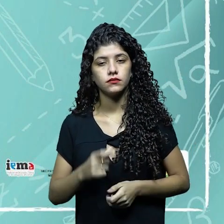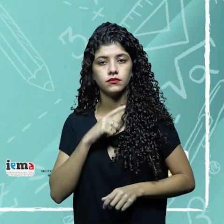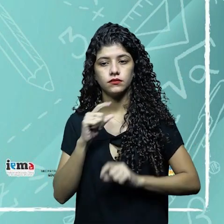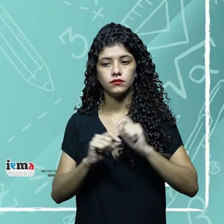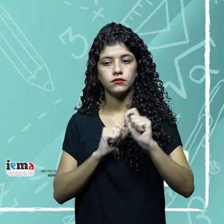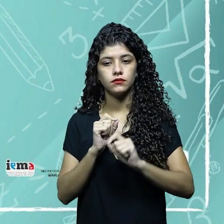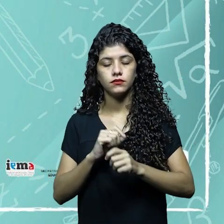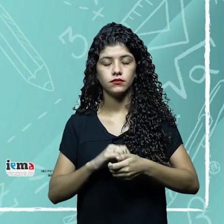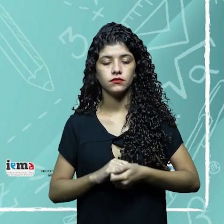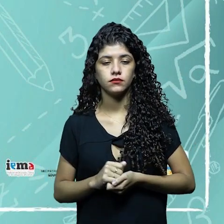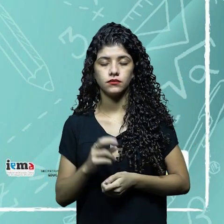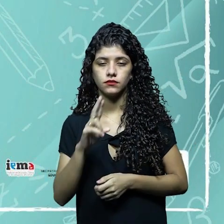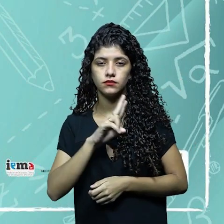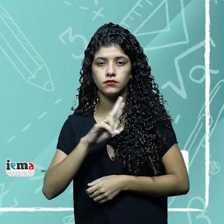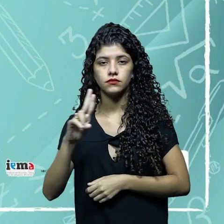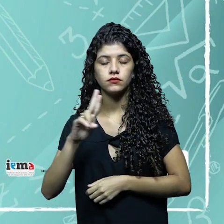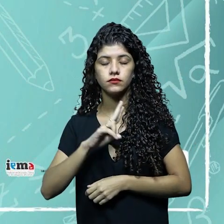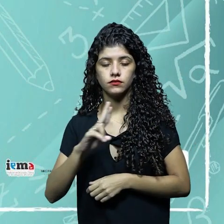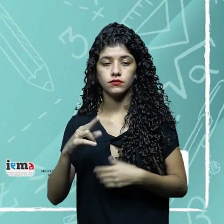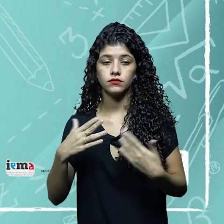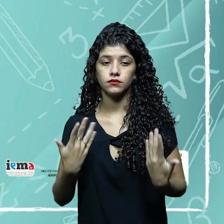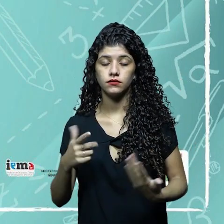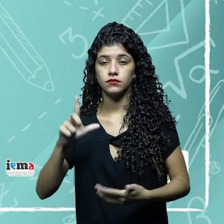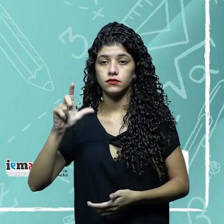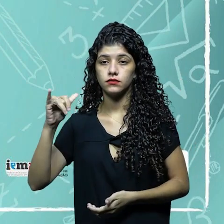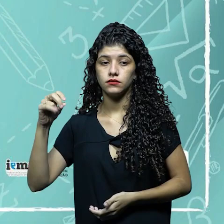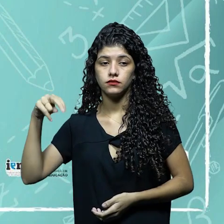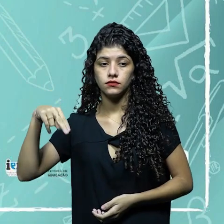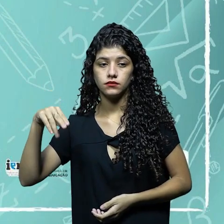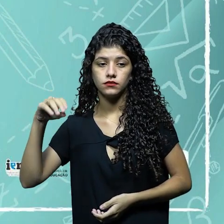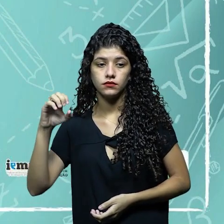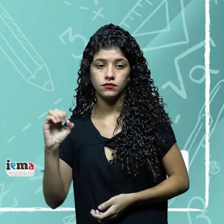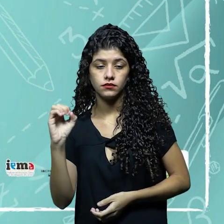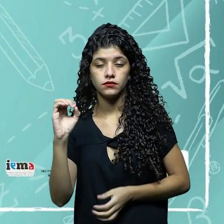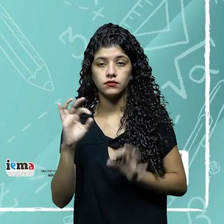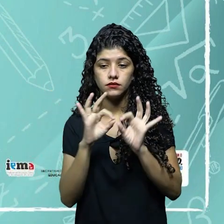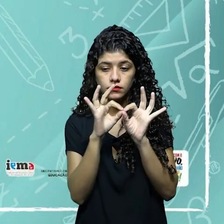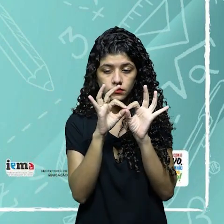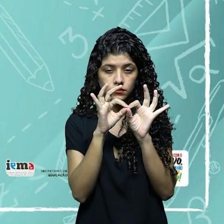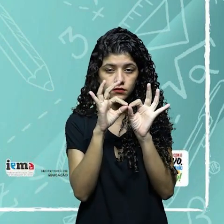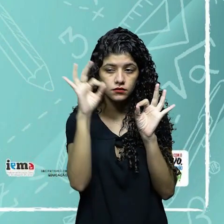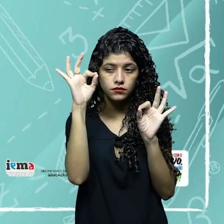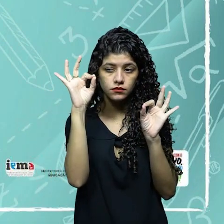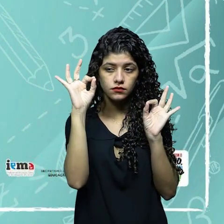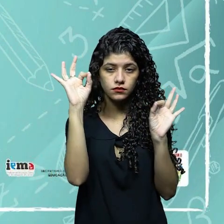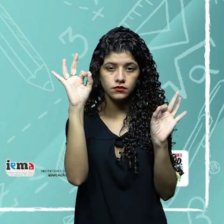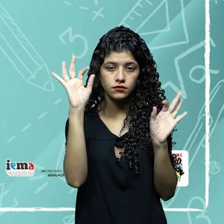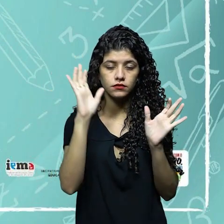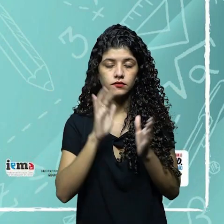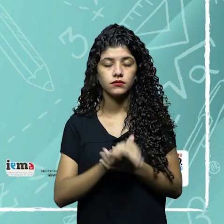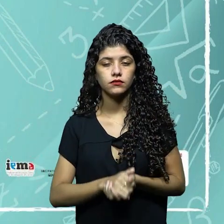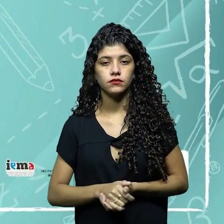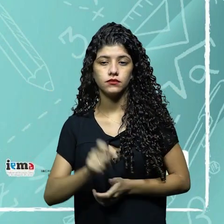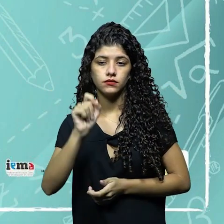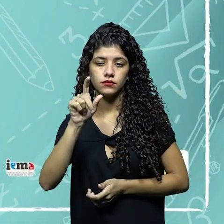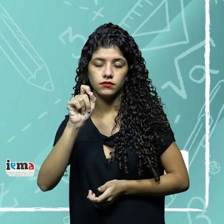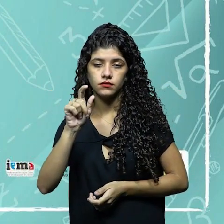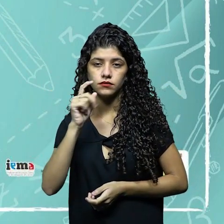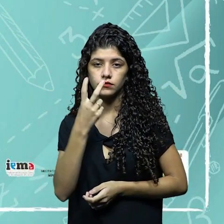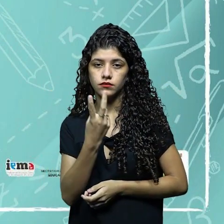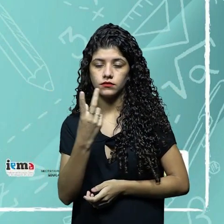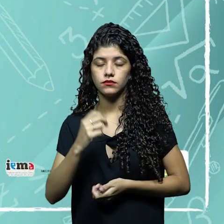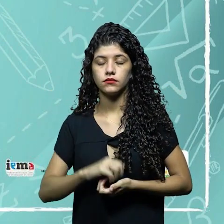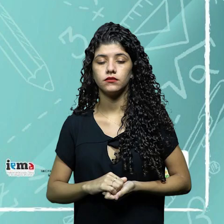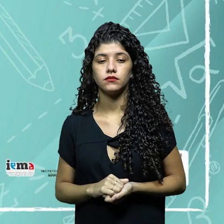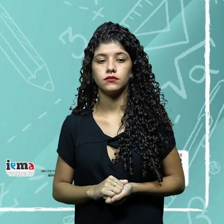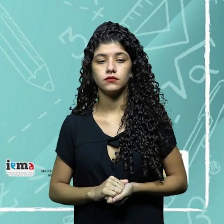Ela tem essa nomenclatura, né, uma linha com dois pontinhos aí nas suas extremidades. Então, esse